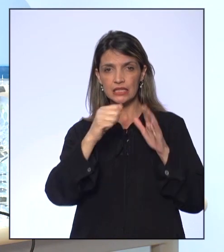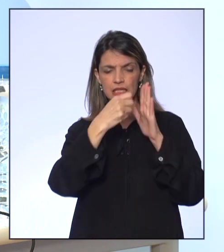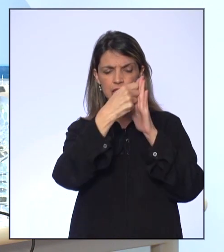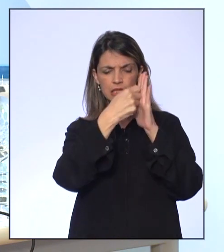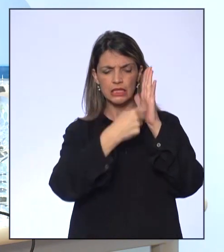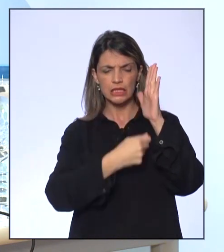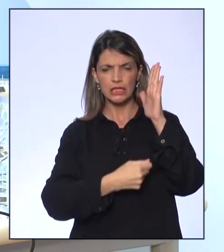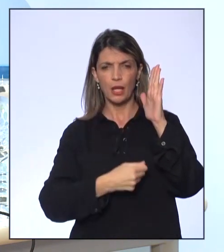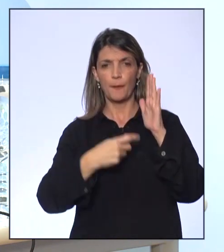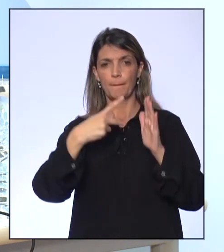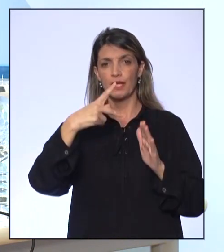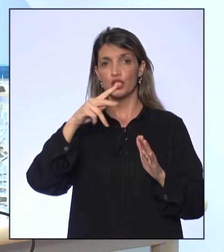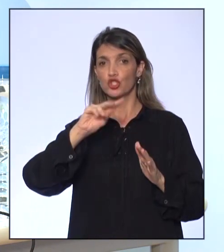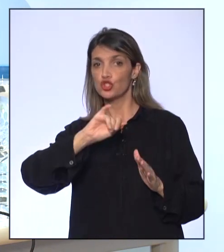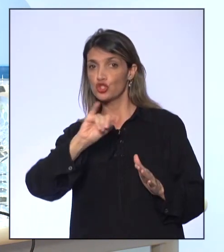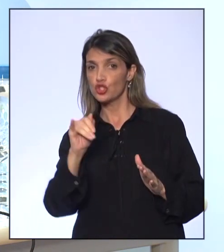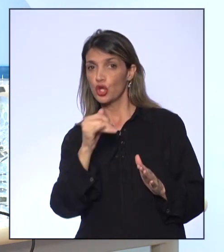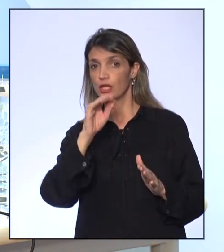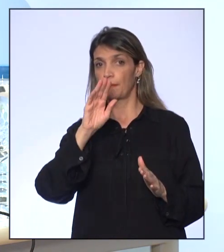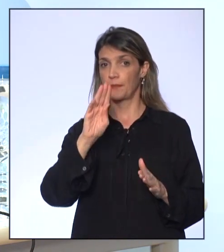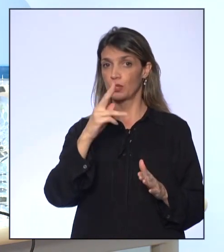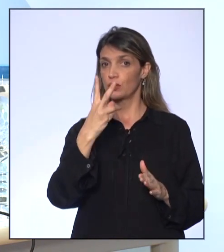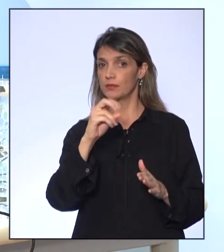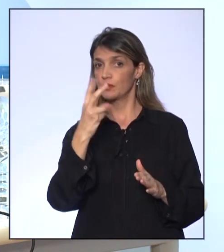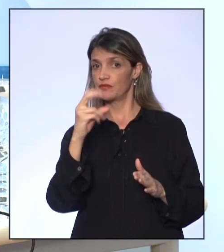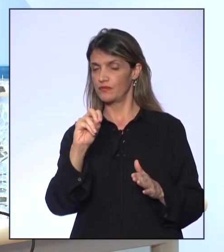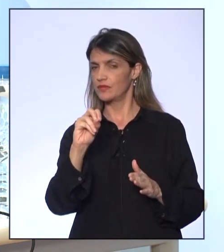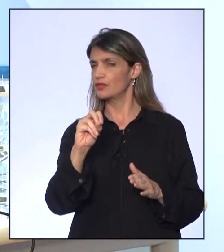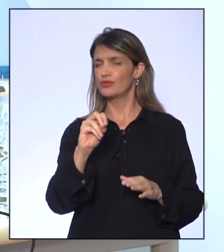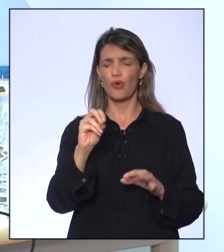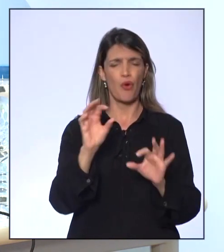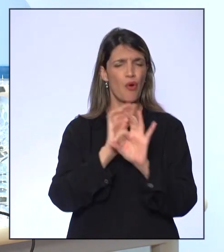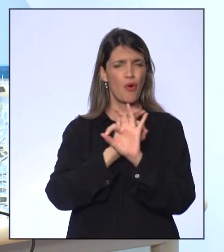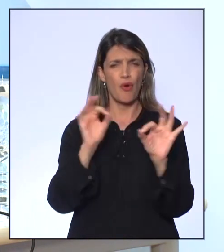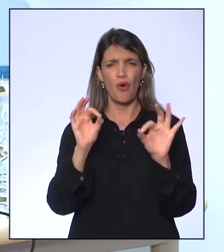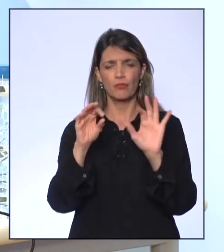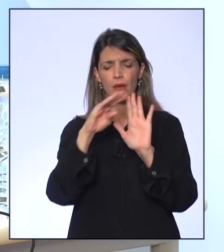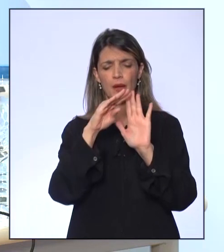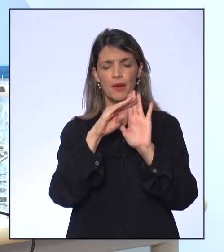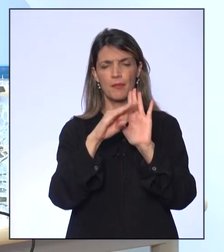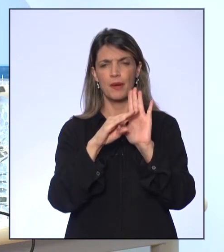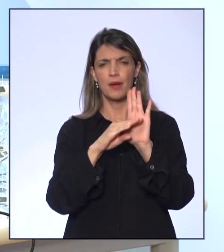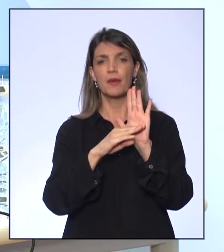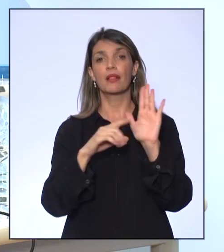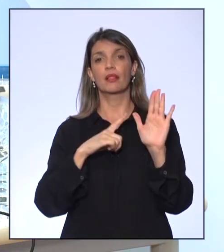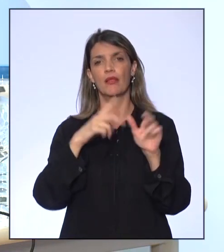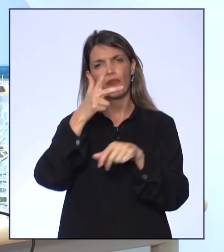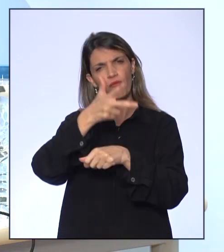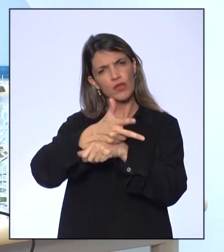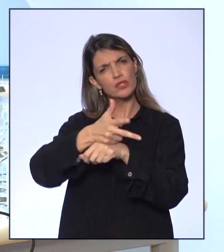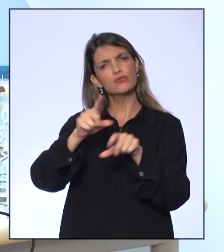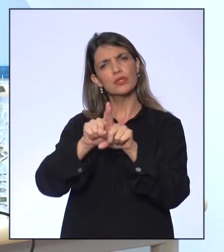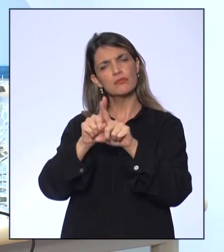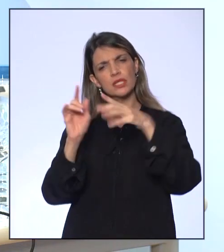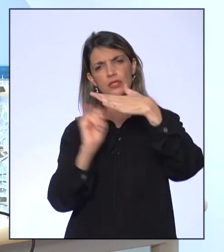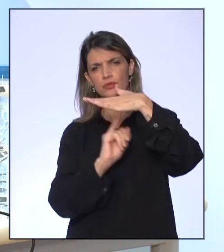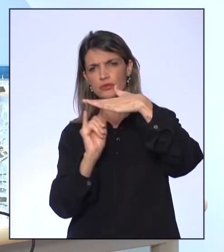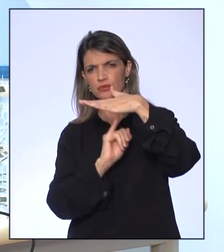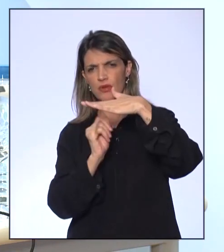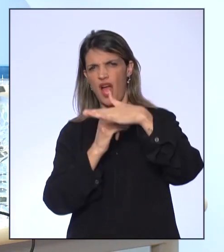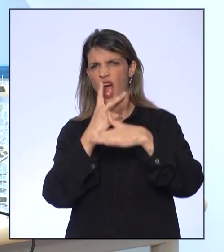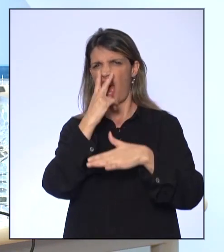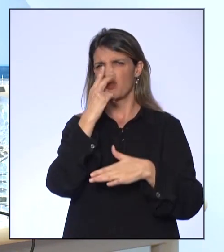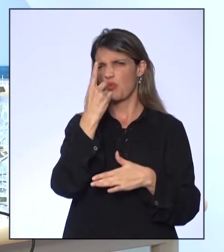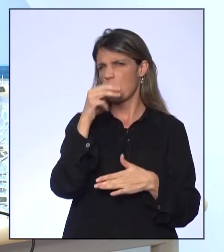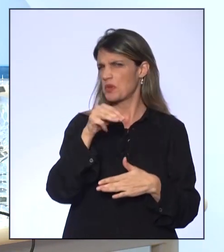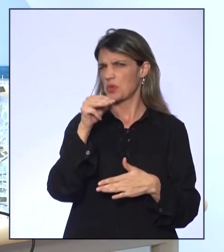PJB 2020, super bacana, com todas as instruções, inclusive tem um vídeo institucional, se não me engano, de um minuto